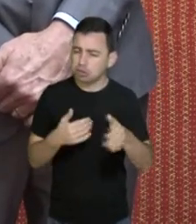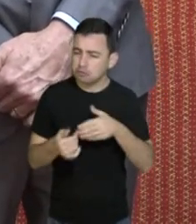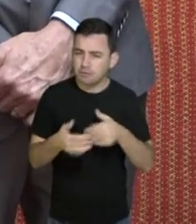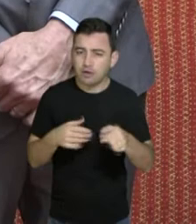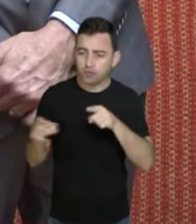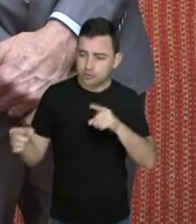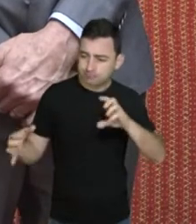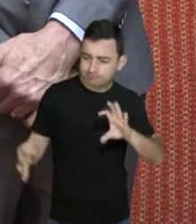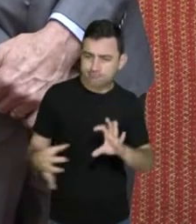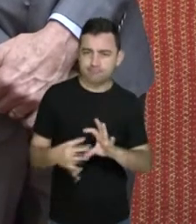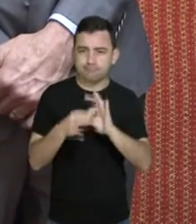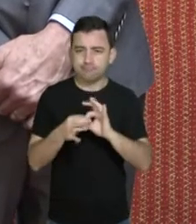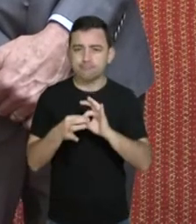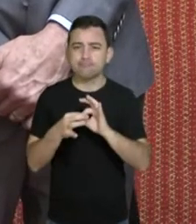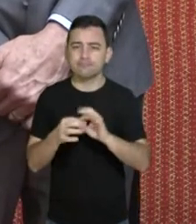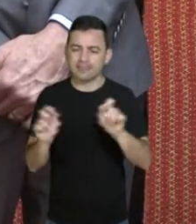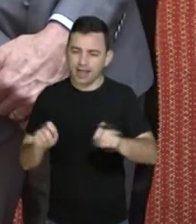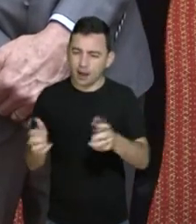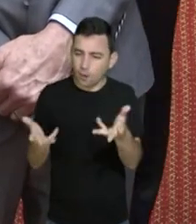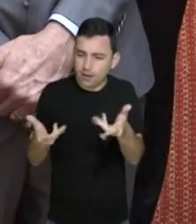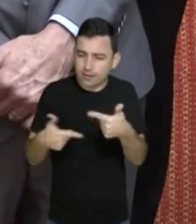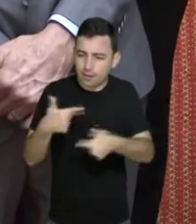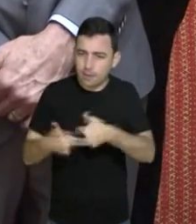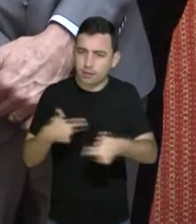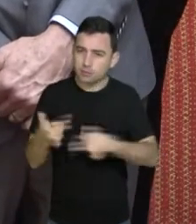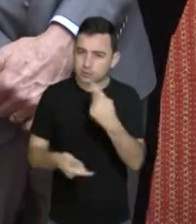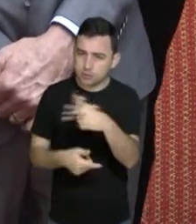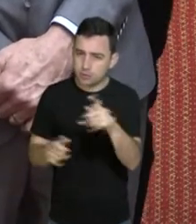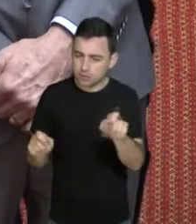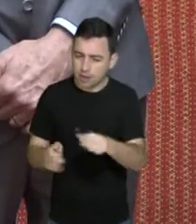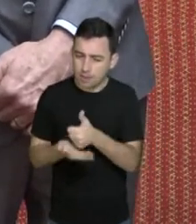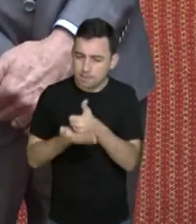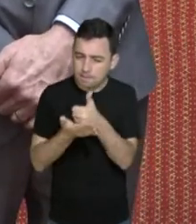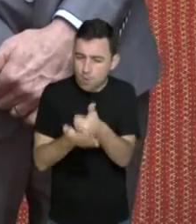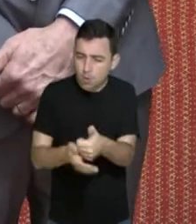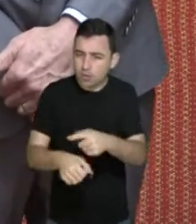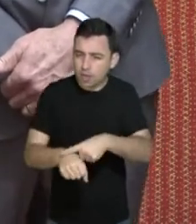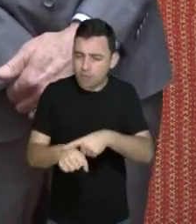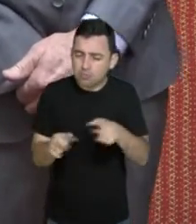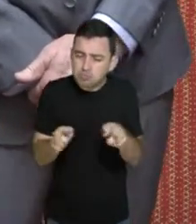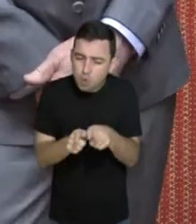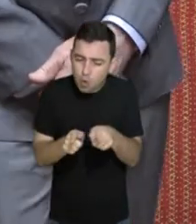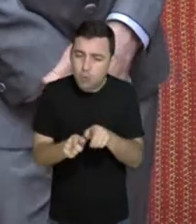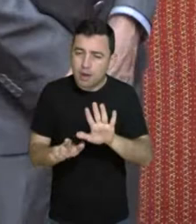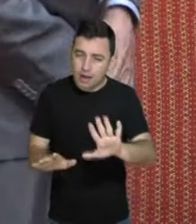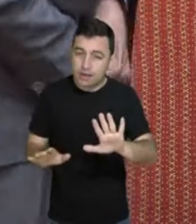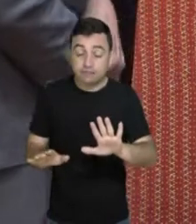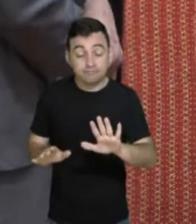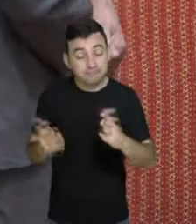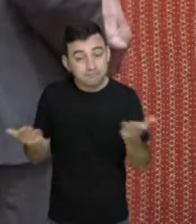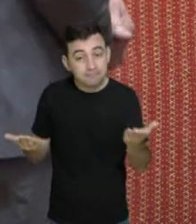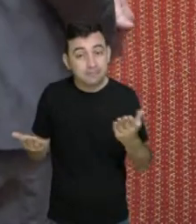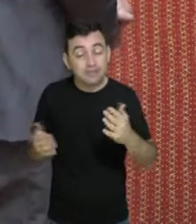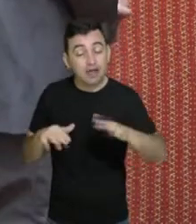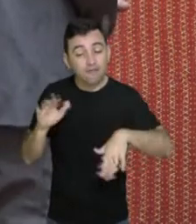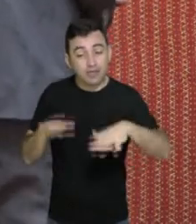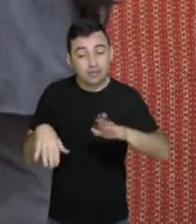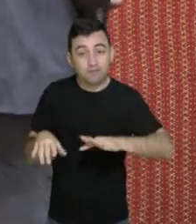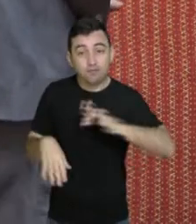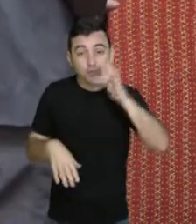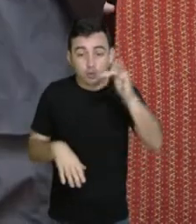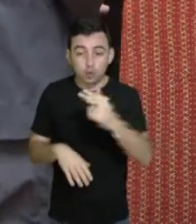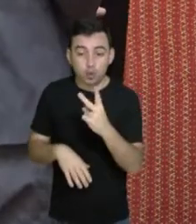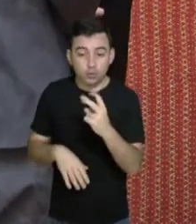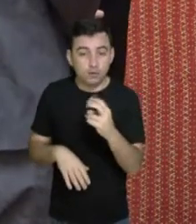integração, essa sua qualidade de trabalho vai contribuir muito nesse pequeno espaço de tempo, e quiçá seja um prenúncio para que 2023 esse